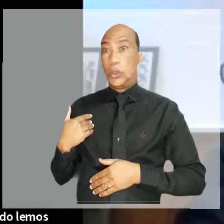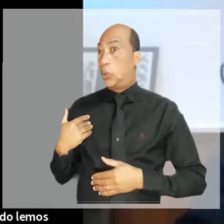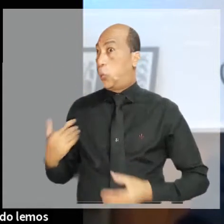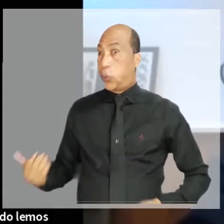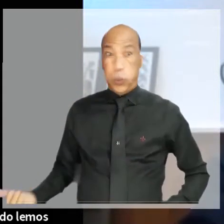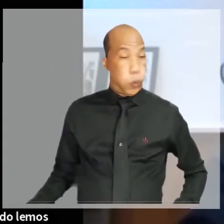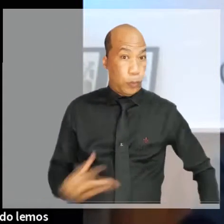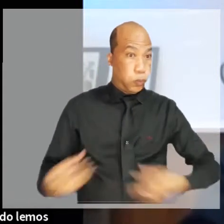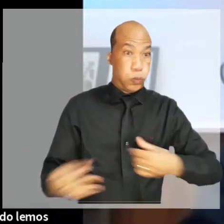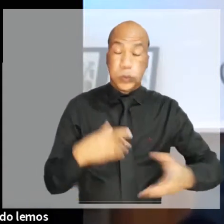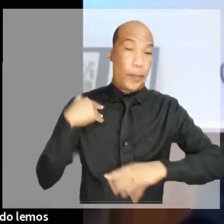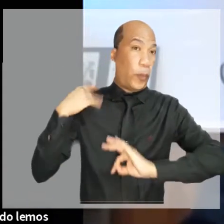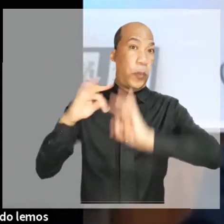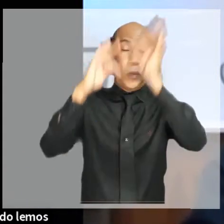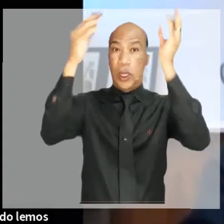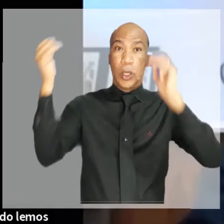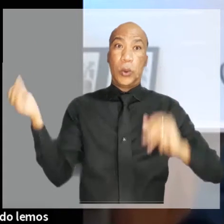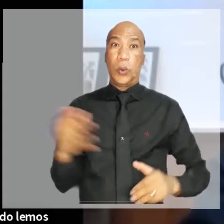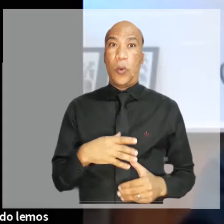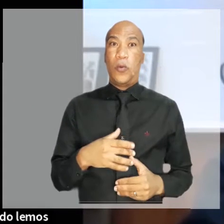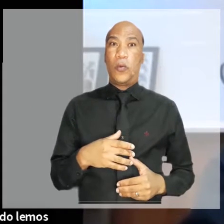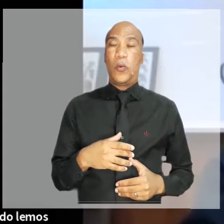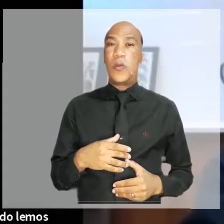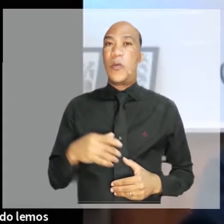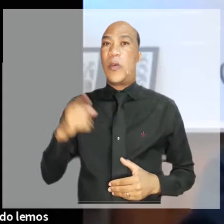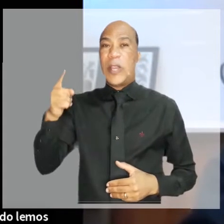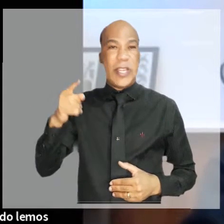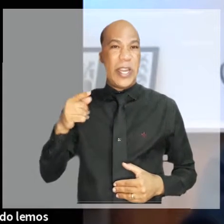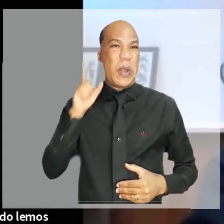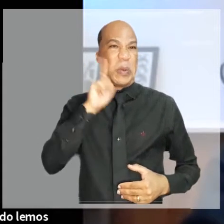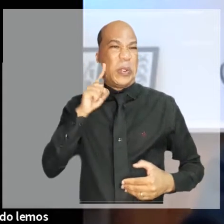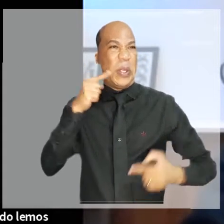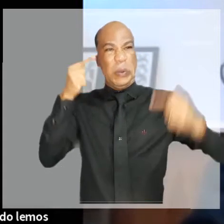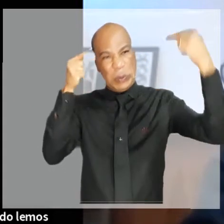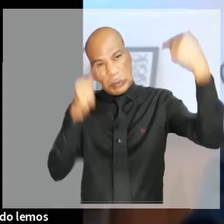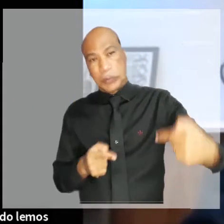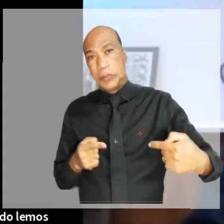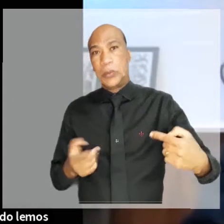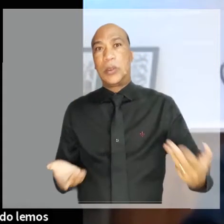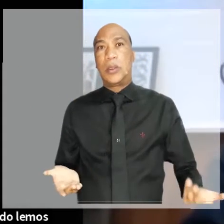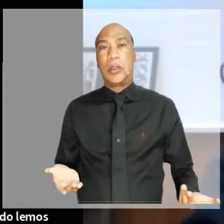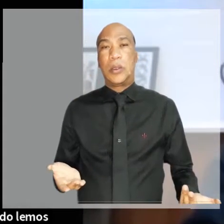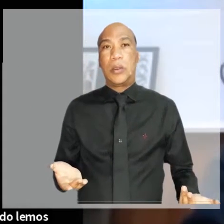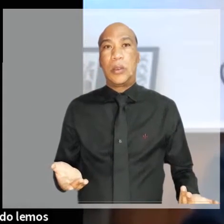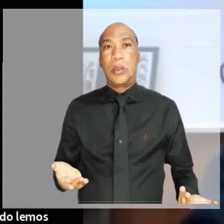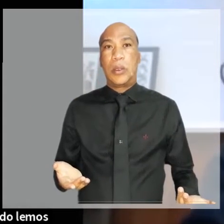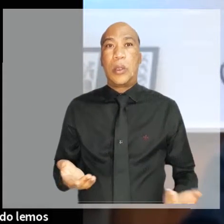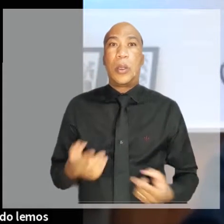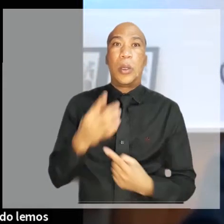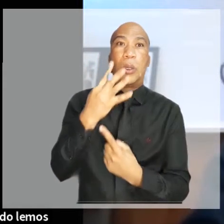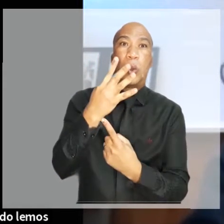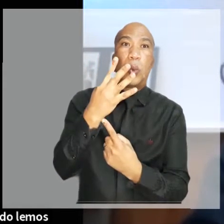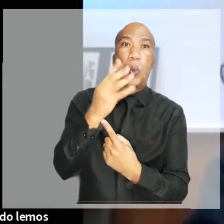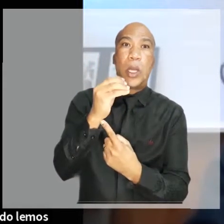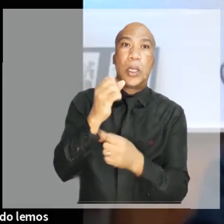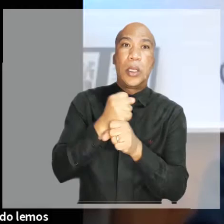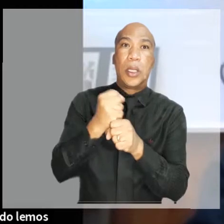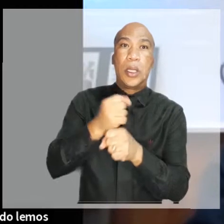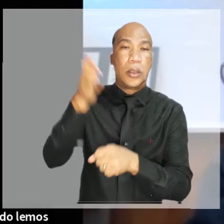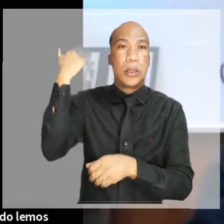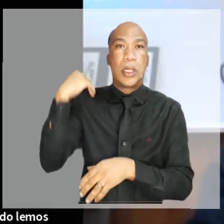hoje com os Estados Unidos em tecnologia. 40 anos atrás, a China era um país miserável que passava fome,